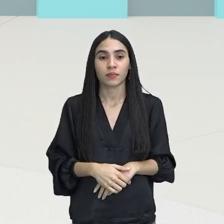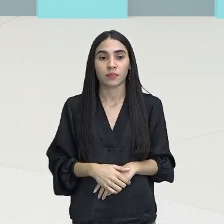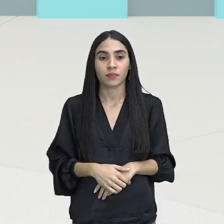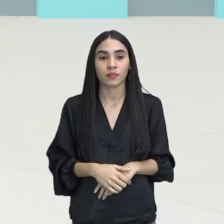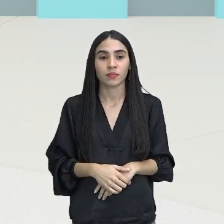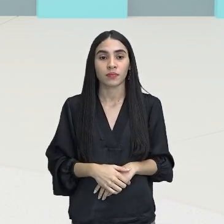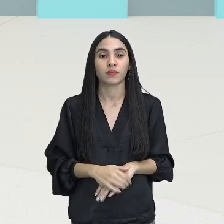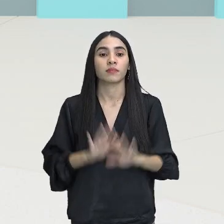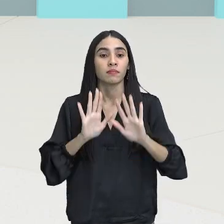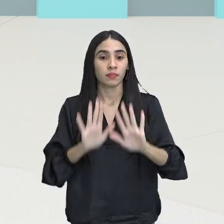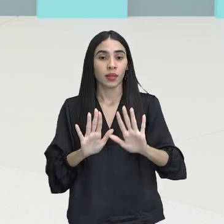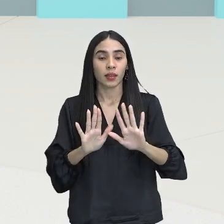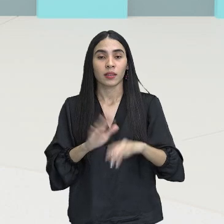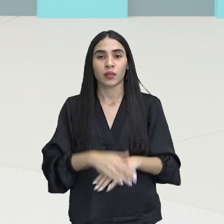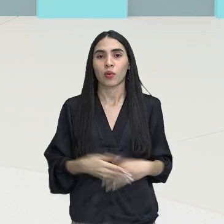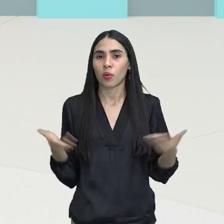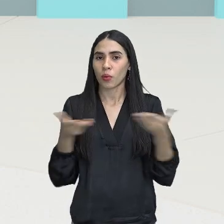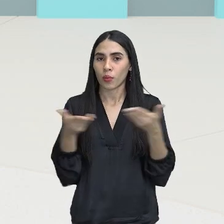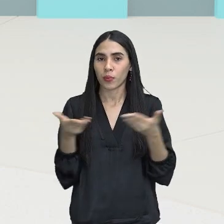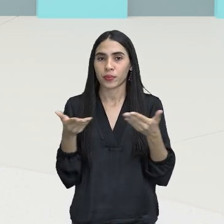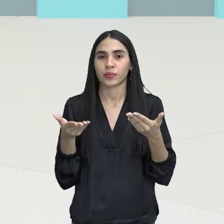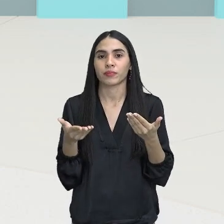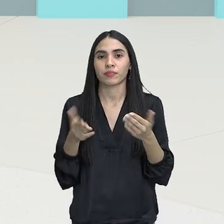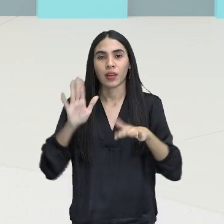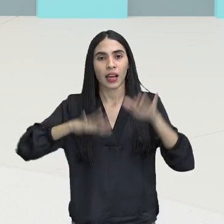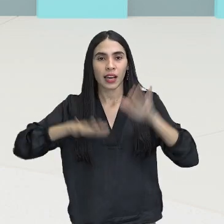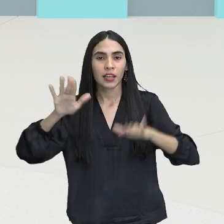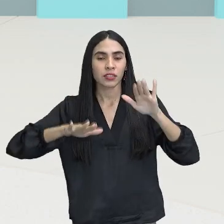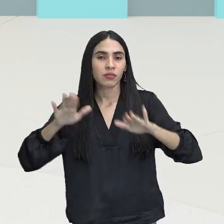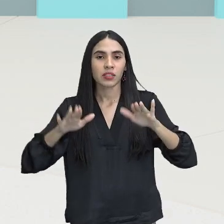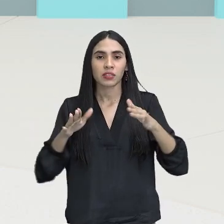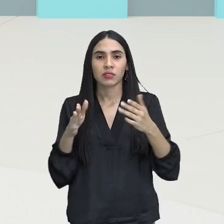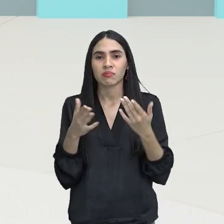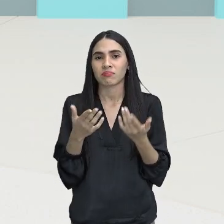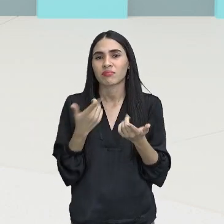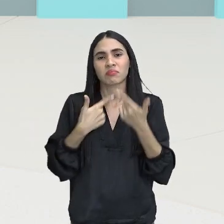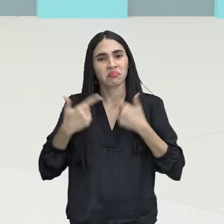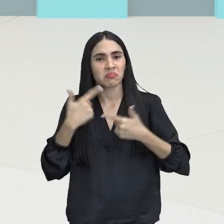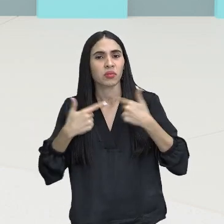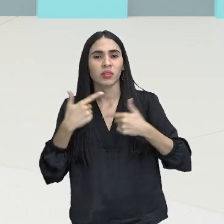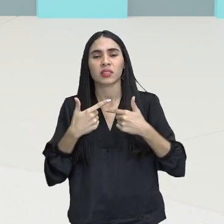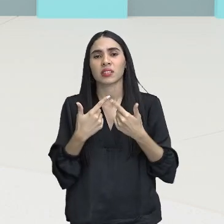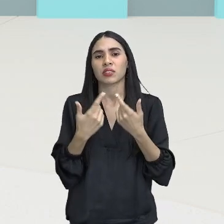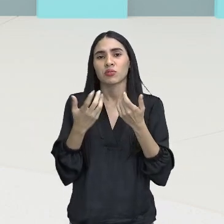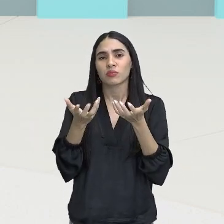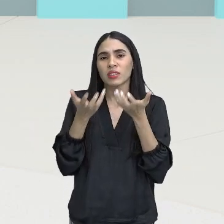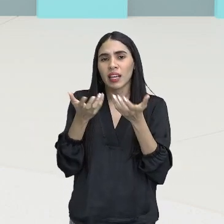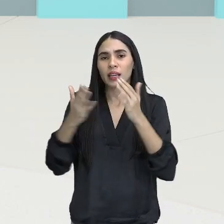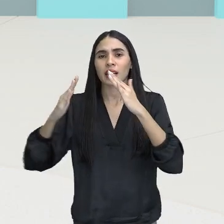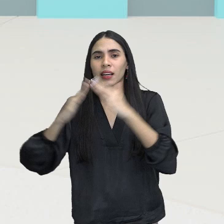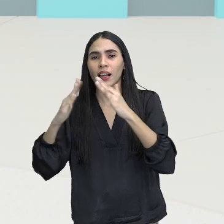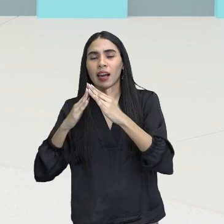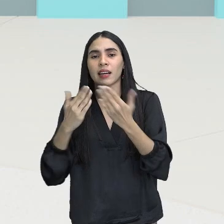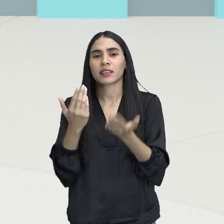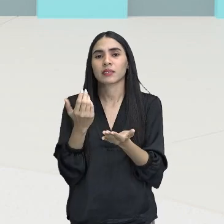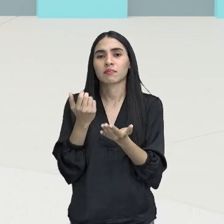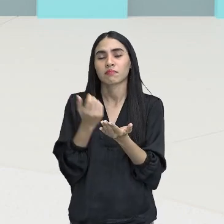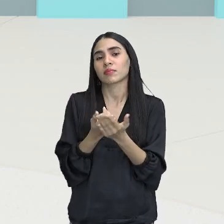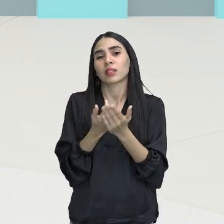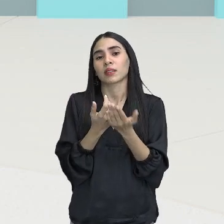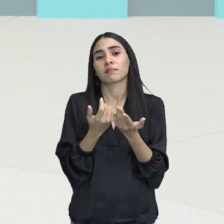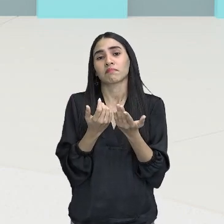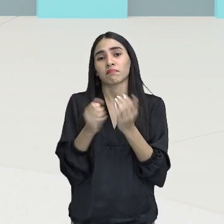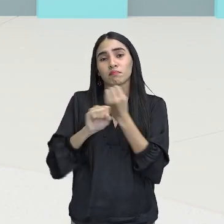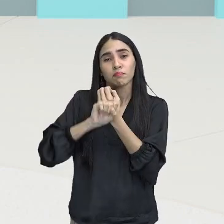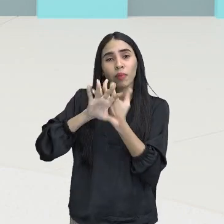Mas quantos hoje, muitas das vezes, não preferem estar no conforto da sua casa, pagando uma plataforma de